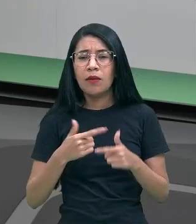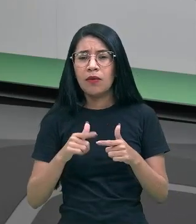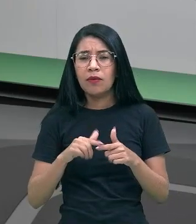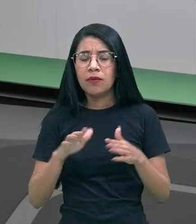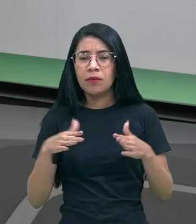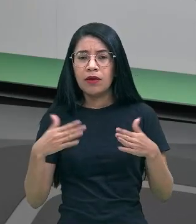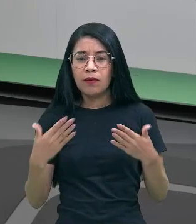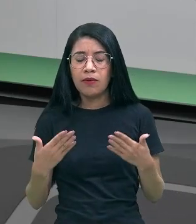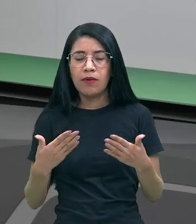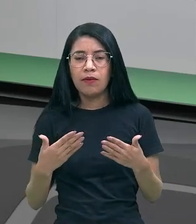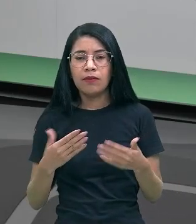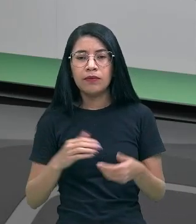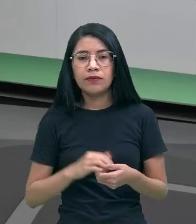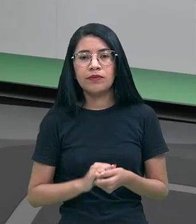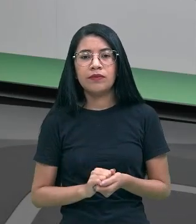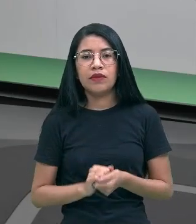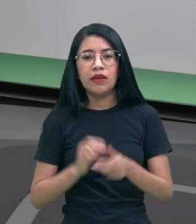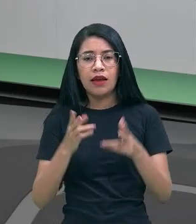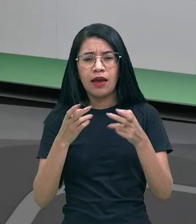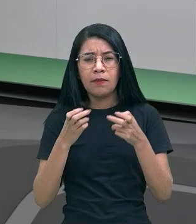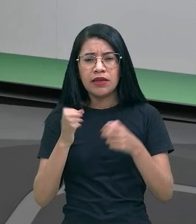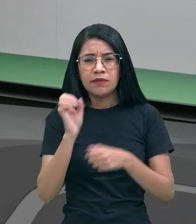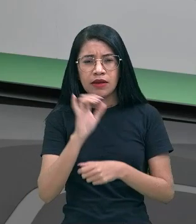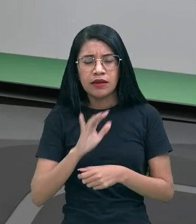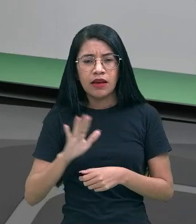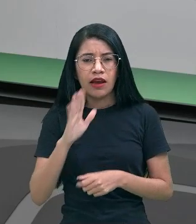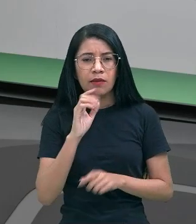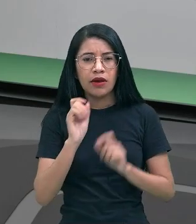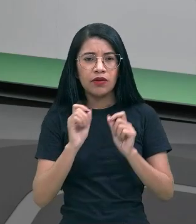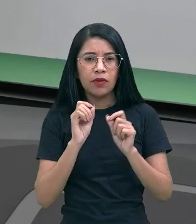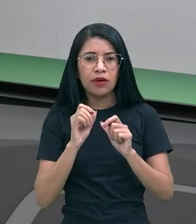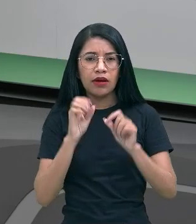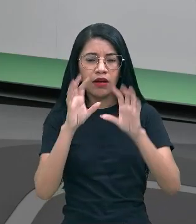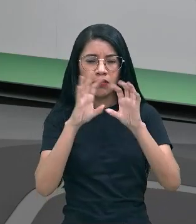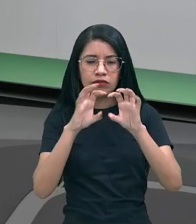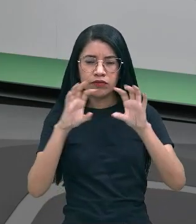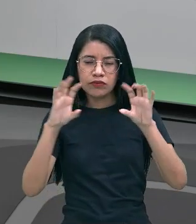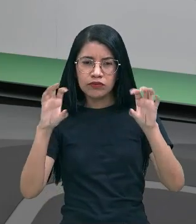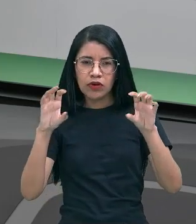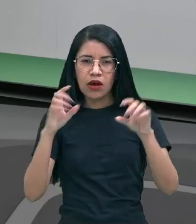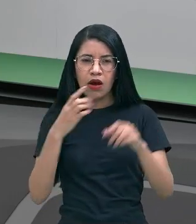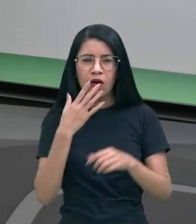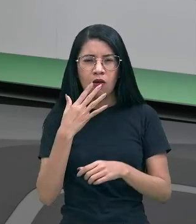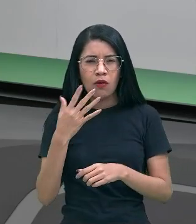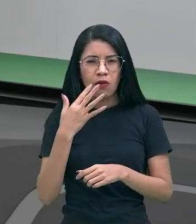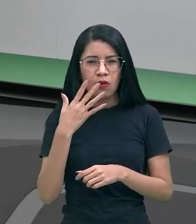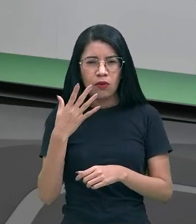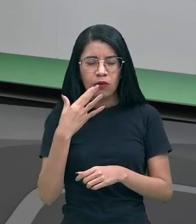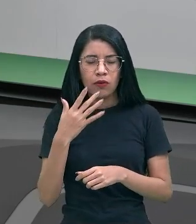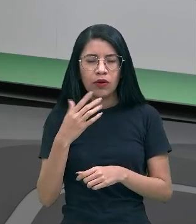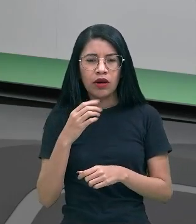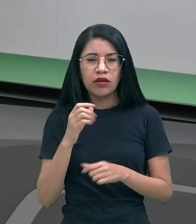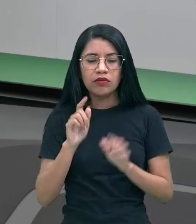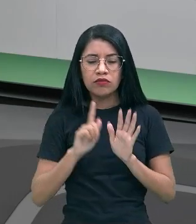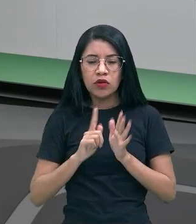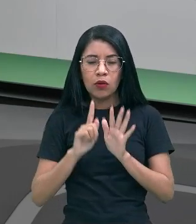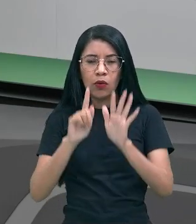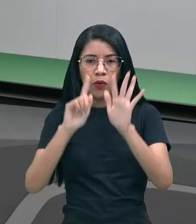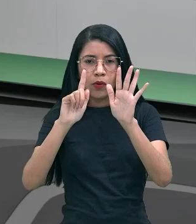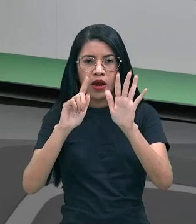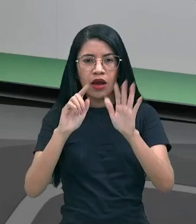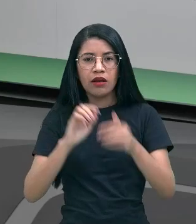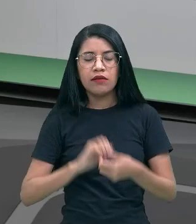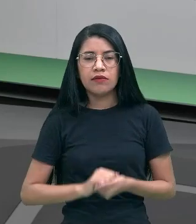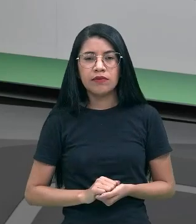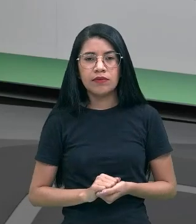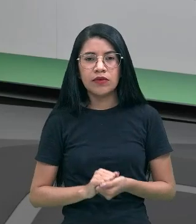aqui nessa nossa animação, aqui está me representando o efeito estufa, os gases do efeito estufa. Aqui está cheio,